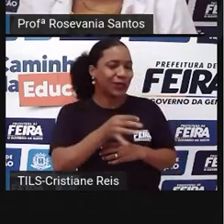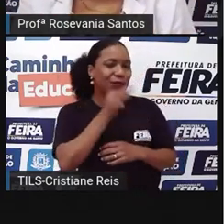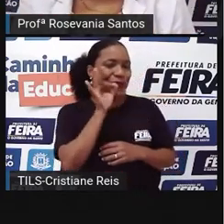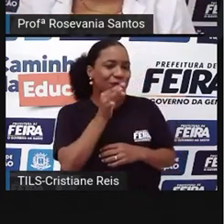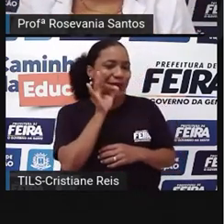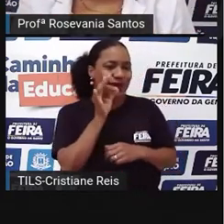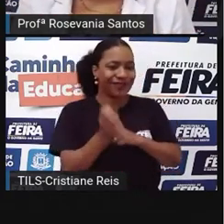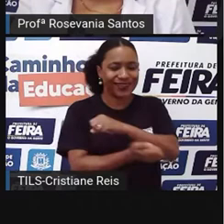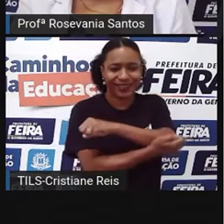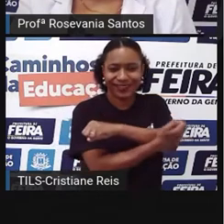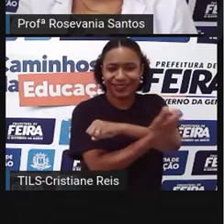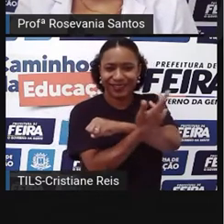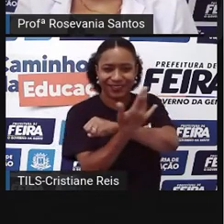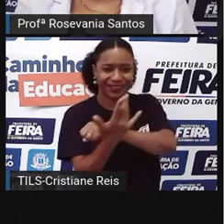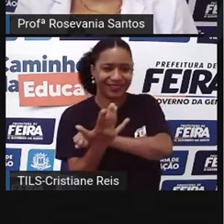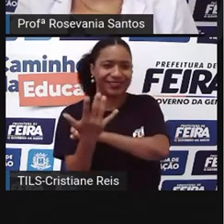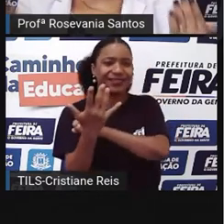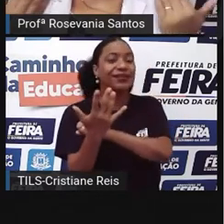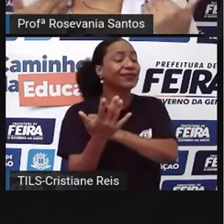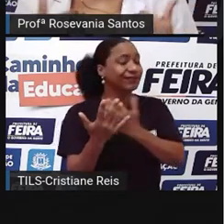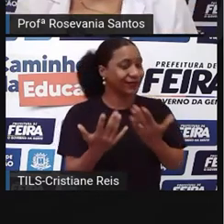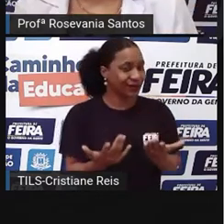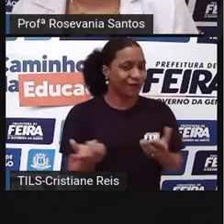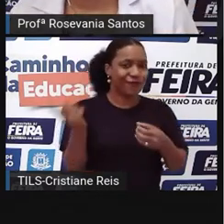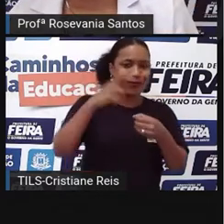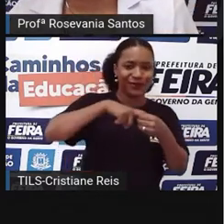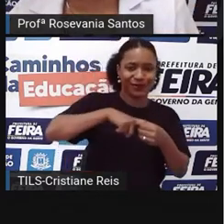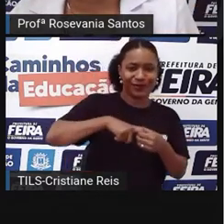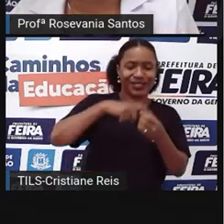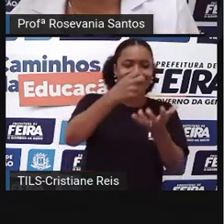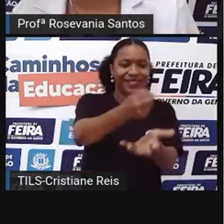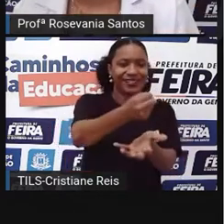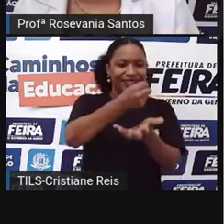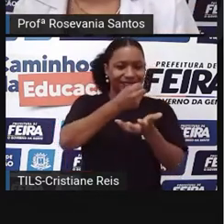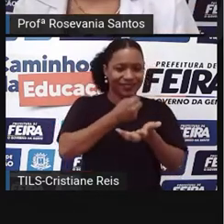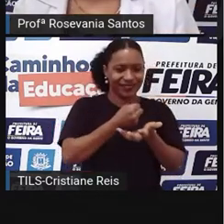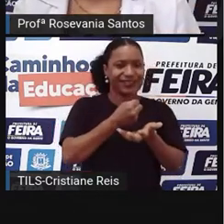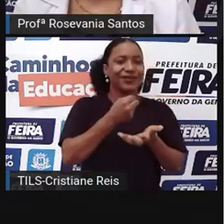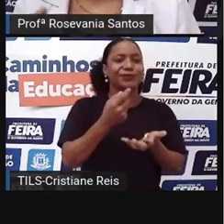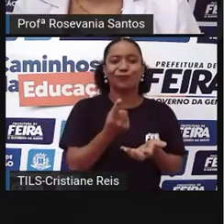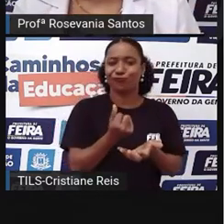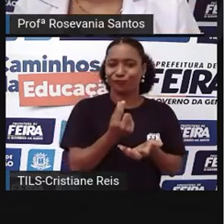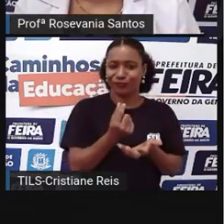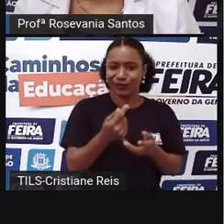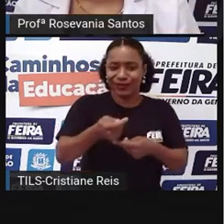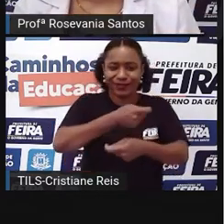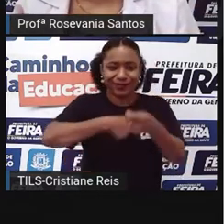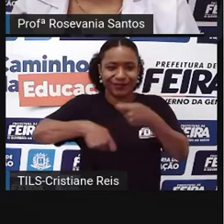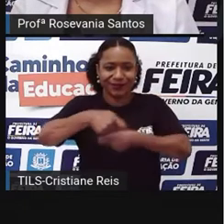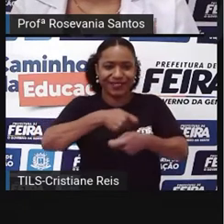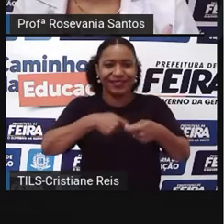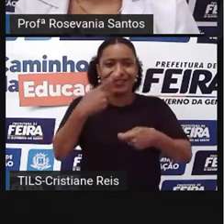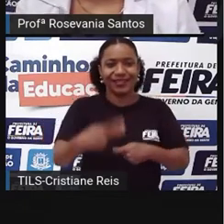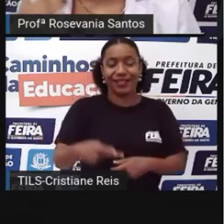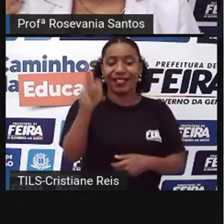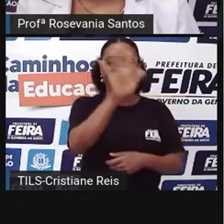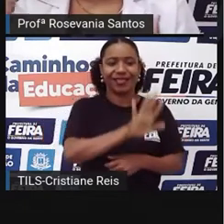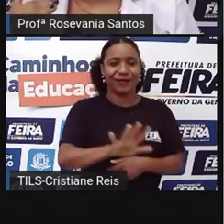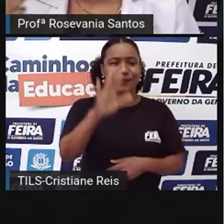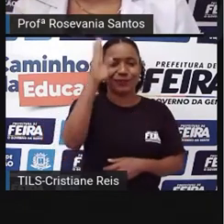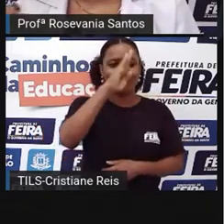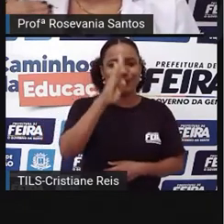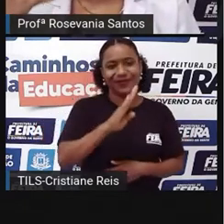falou que houve essa mudança, né, no eixo econômico, e voltou isso para o território brasileiro. E também isso reflete até hoje, se a gente